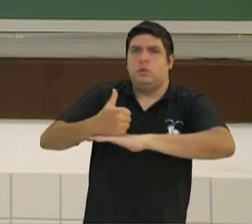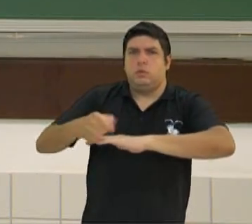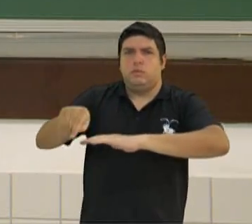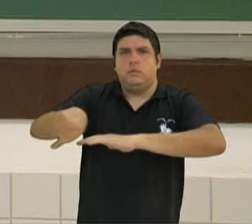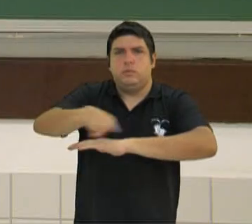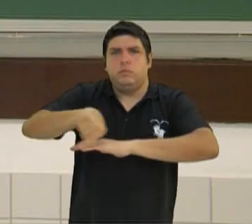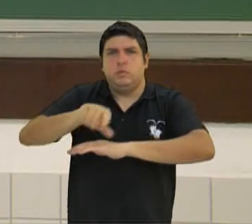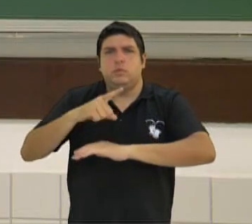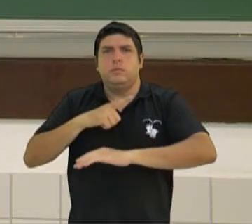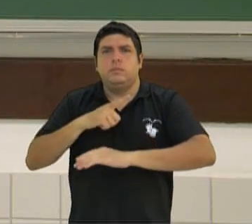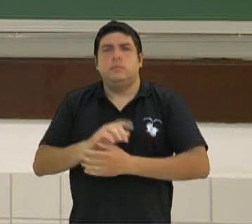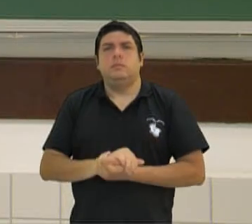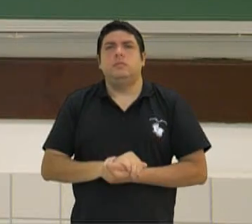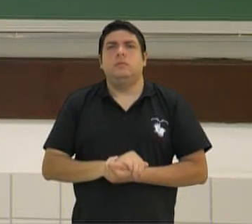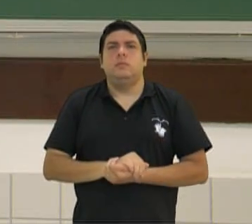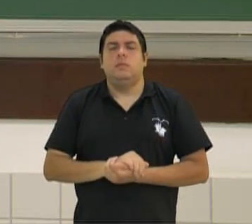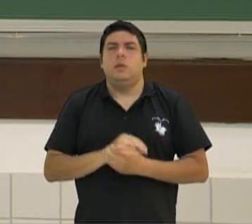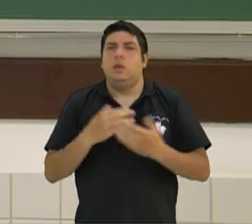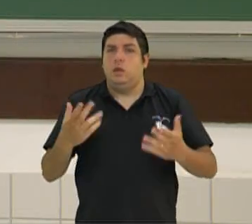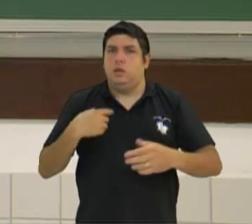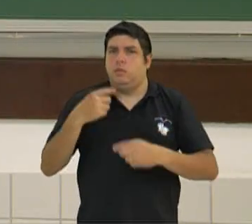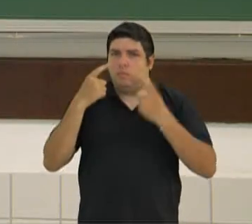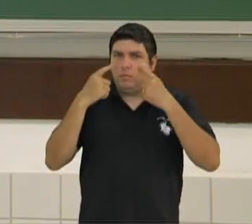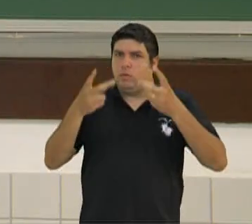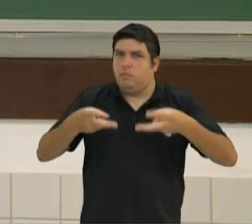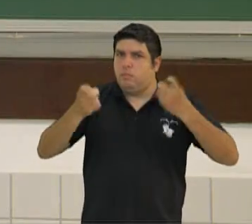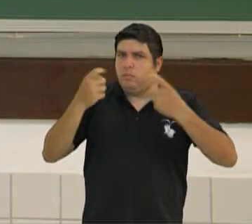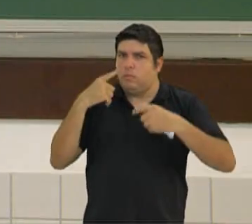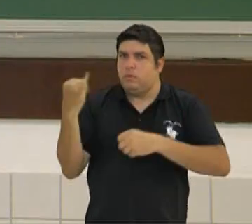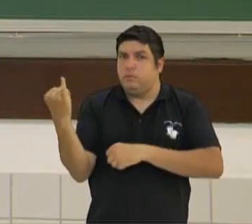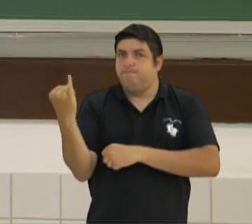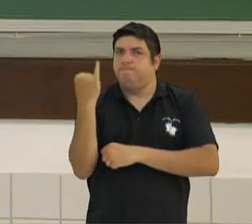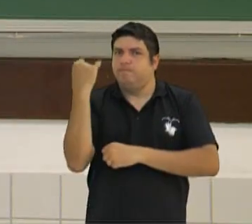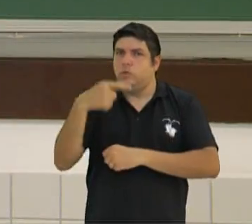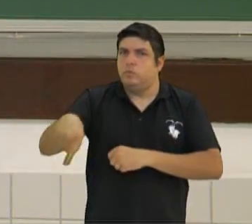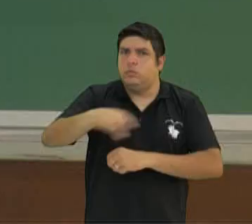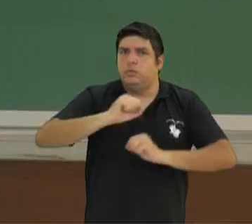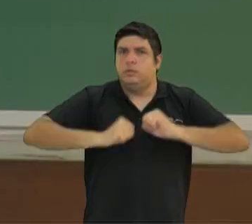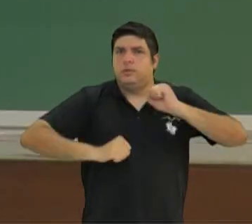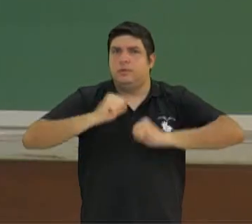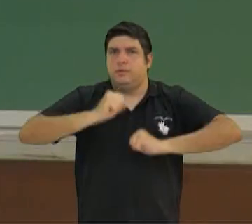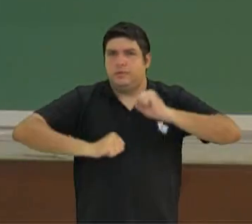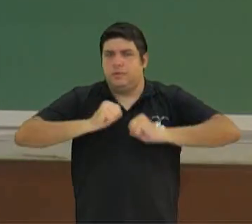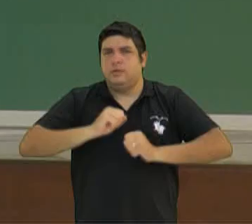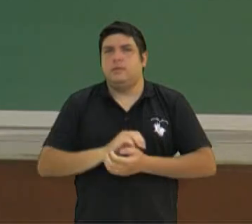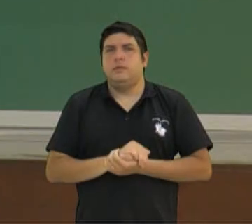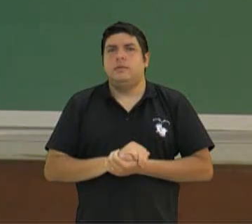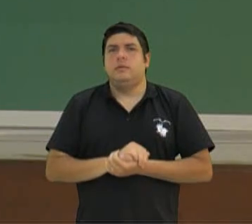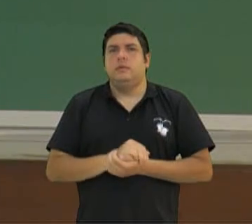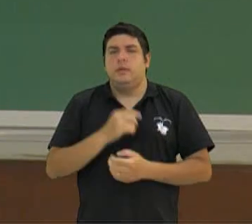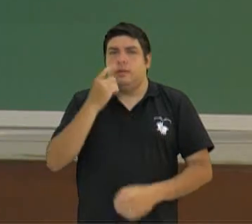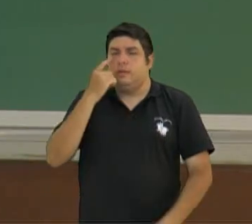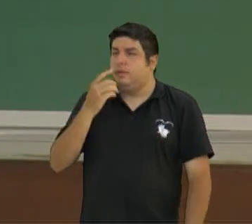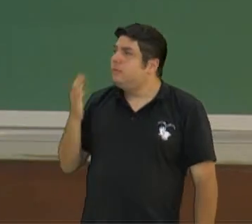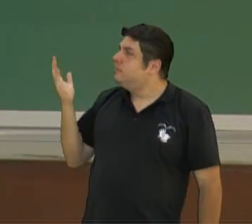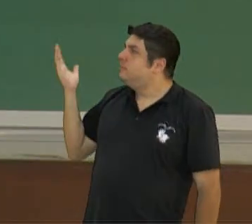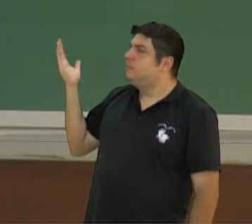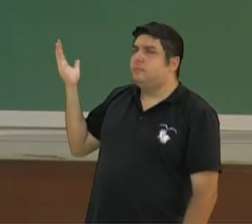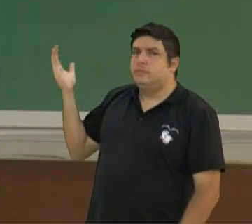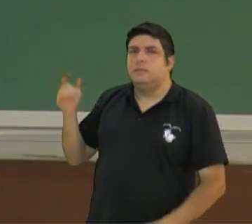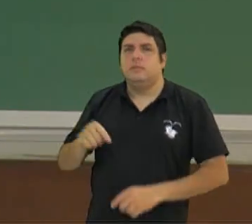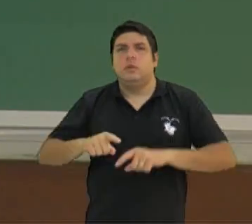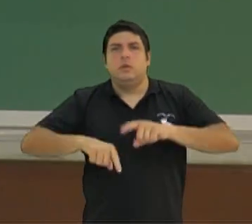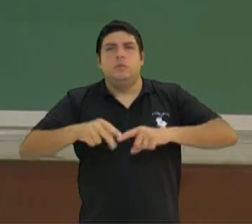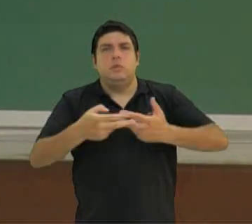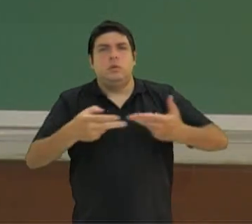obra disponível. Então, olhem a importância aí da indústria, né? E aí as imagens ali dos bens que podem ser duráveis